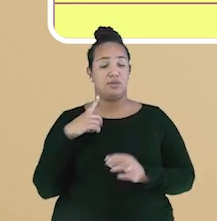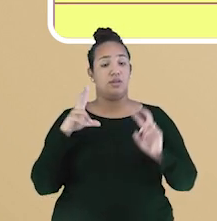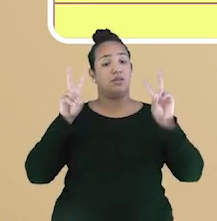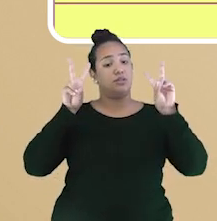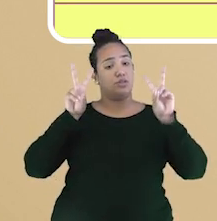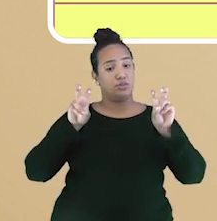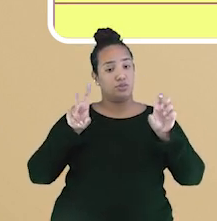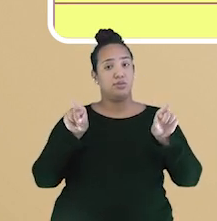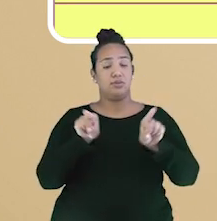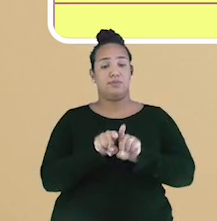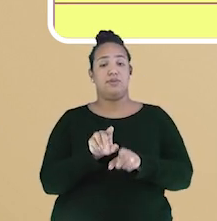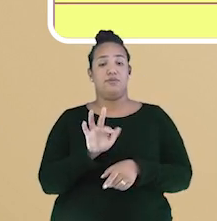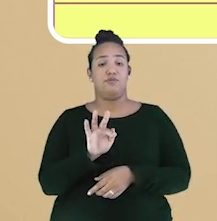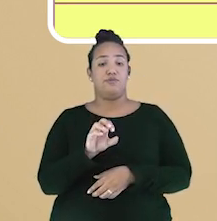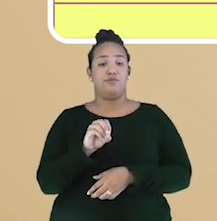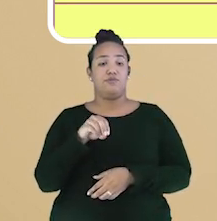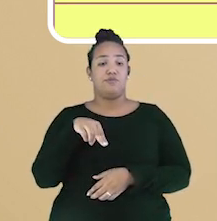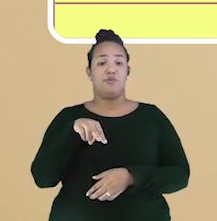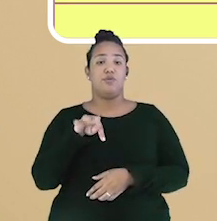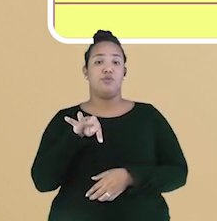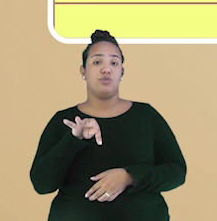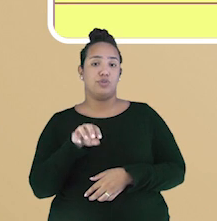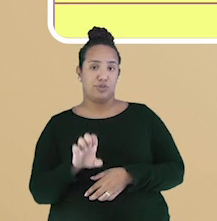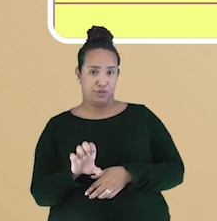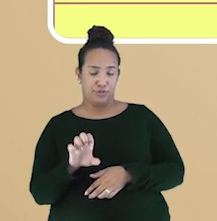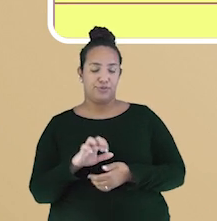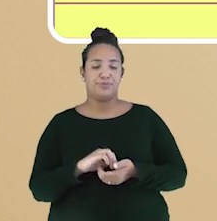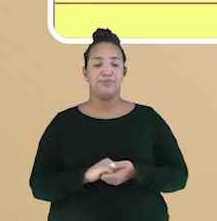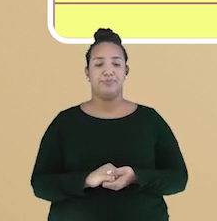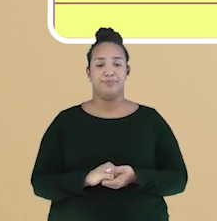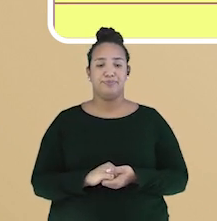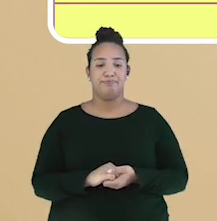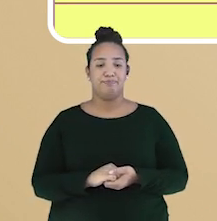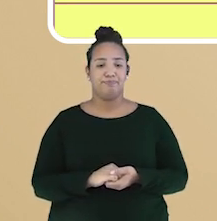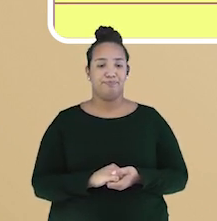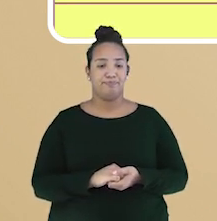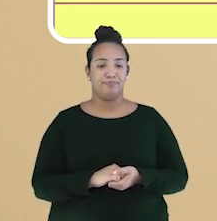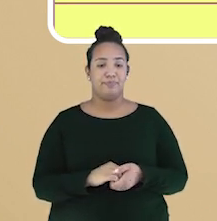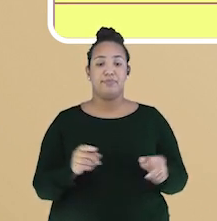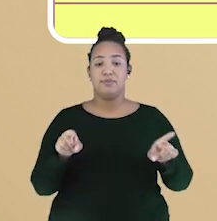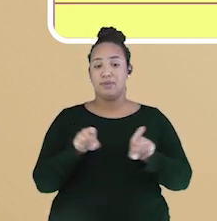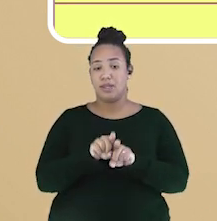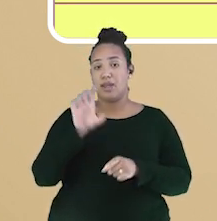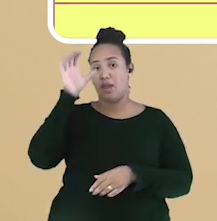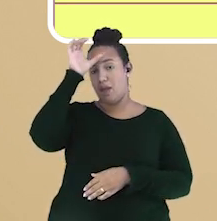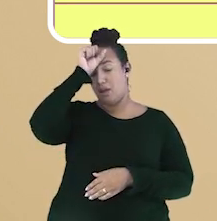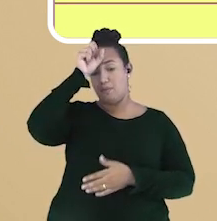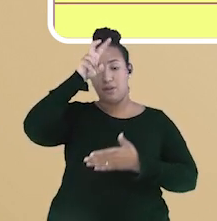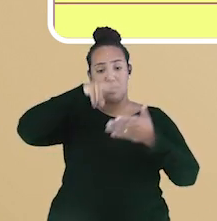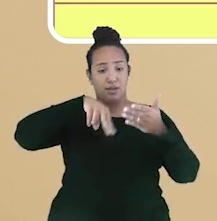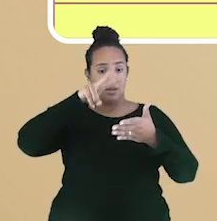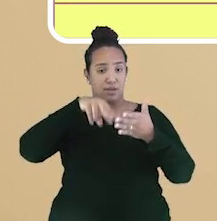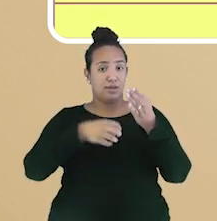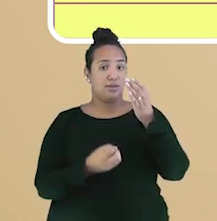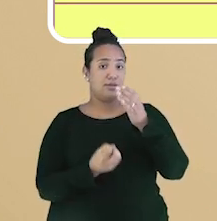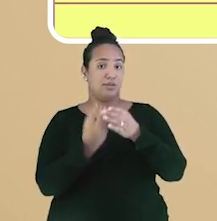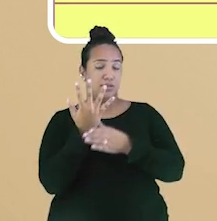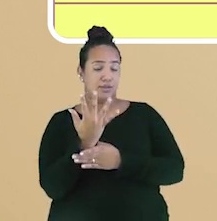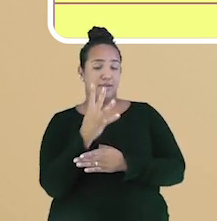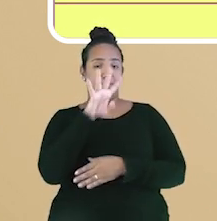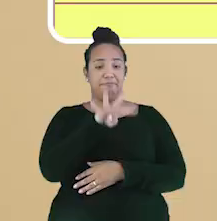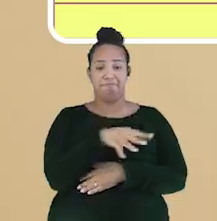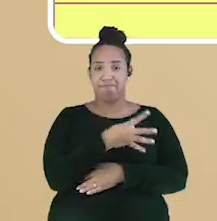ou seja de onde se originou a informação E aprendemos a ler e construir uma